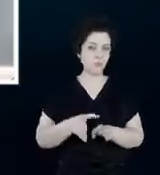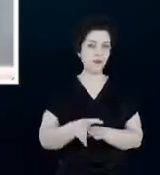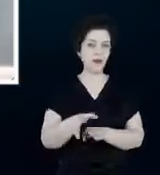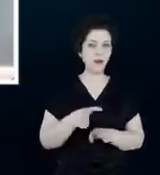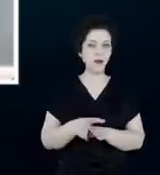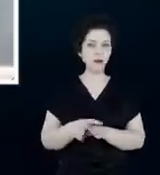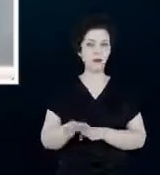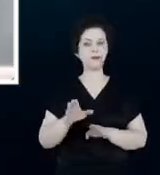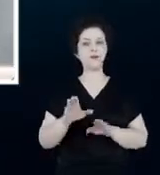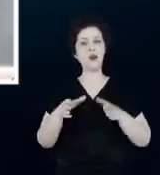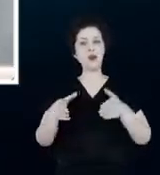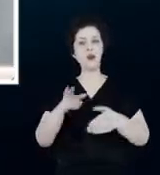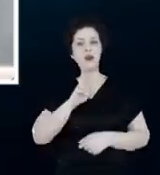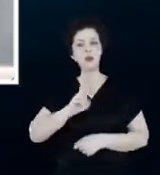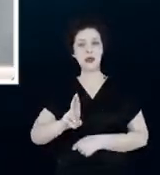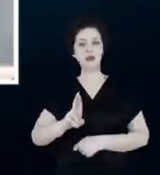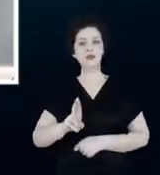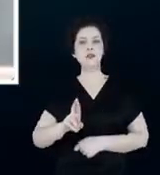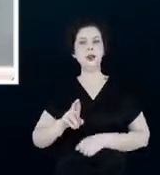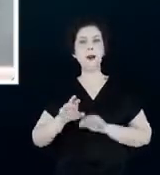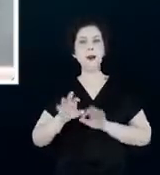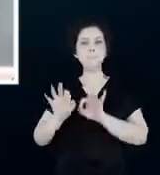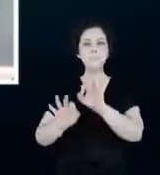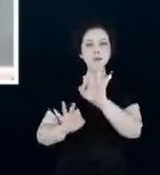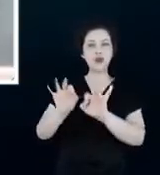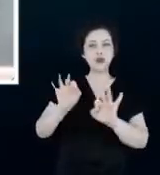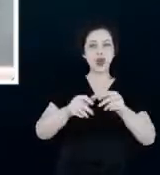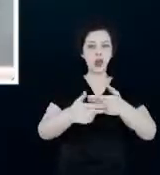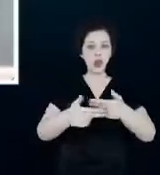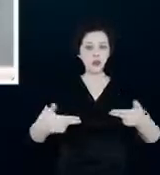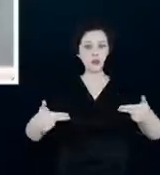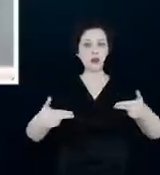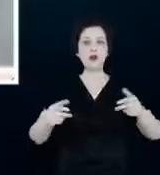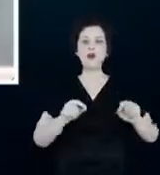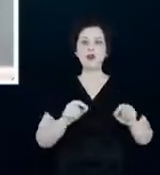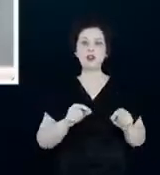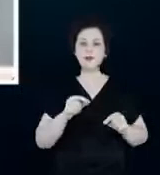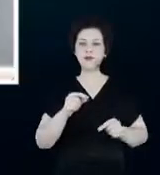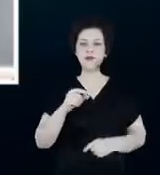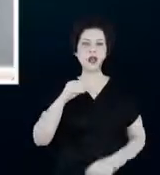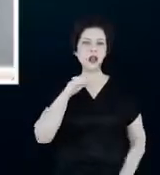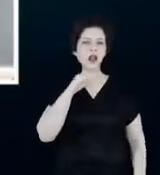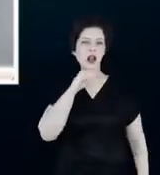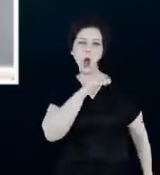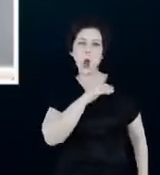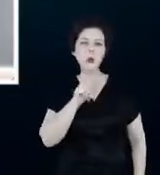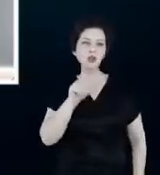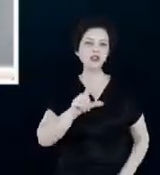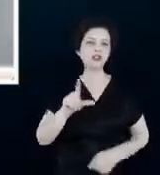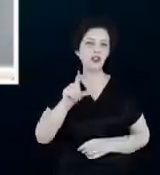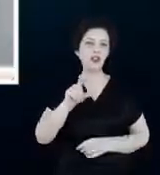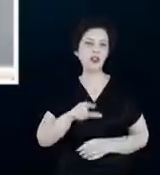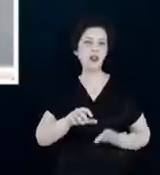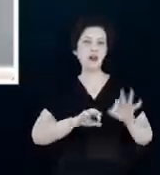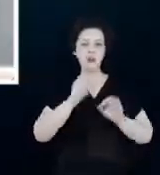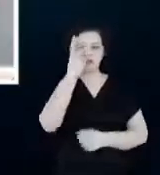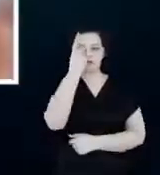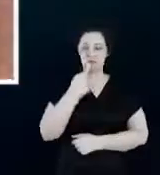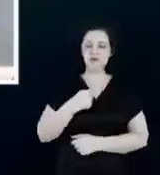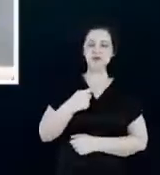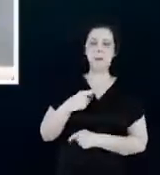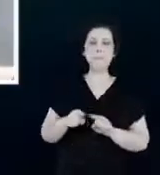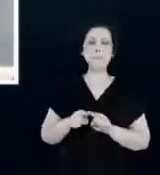resultados. Eu acho que trabalhar com um portfólio de projetos, que a gente quebra um pouquinho essa lógica, né, do projeto individual, mas a